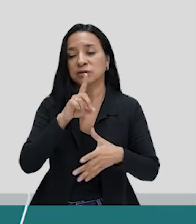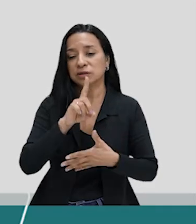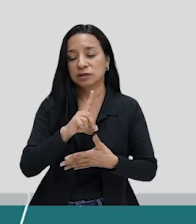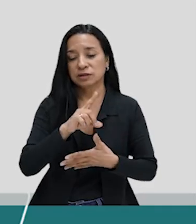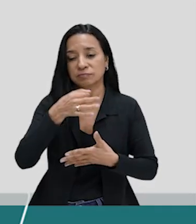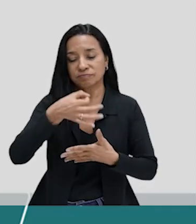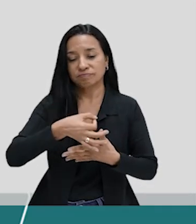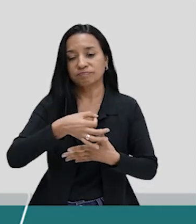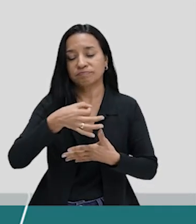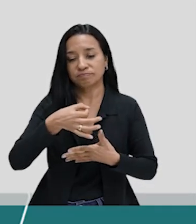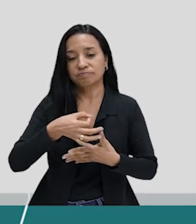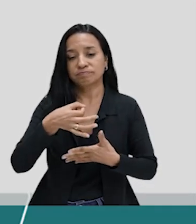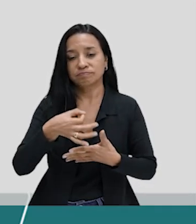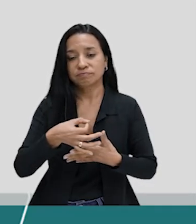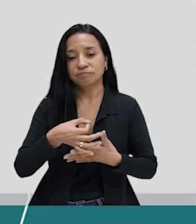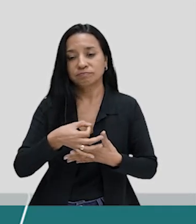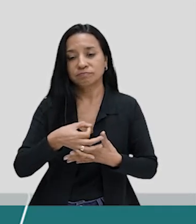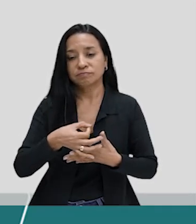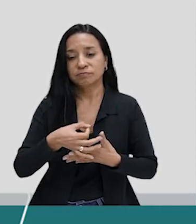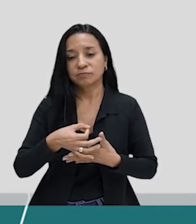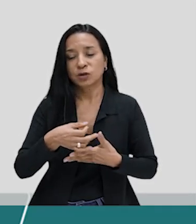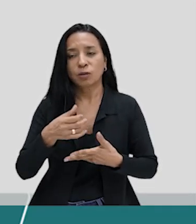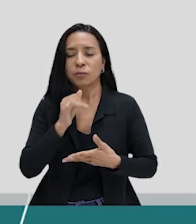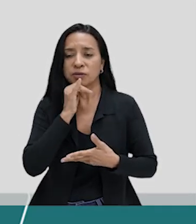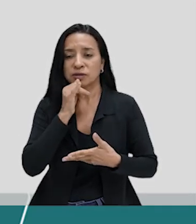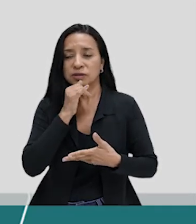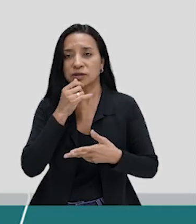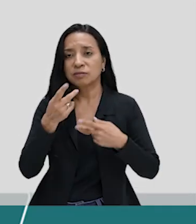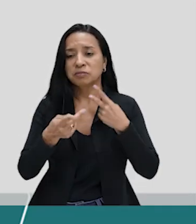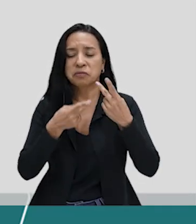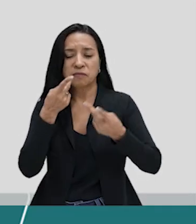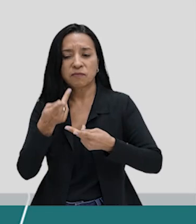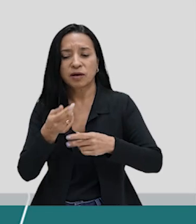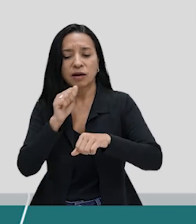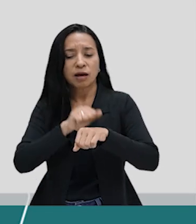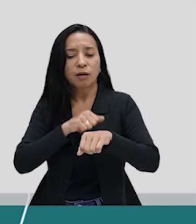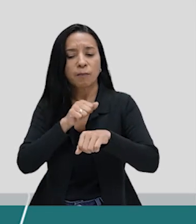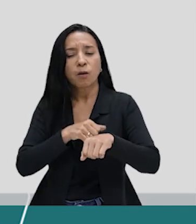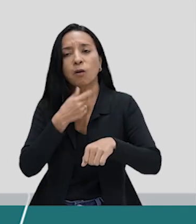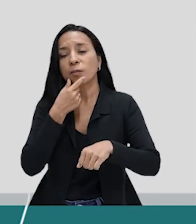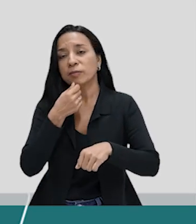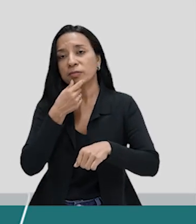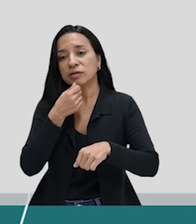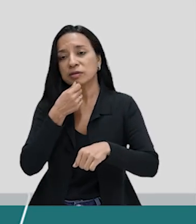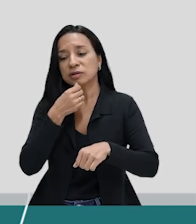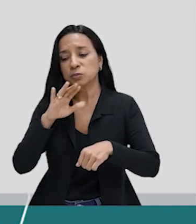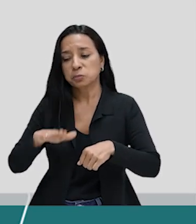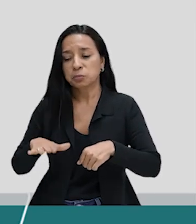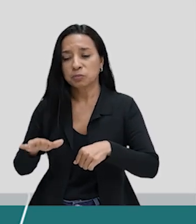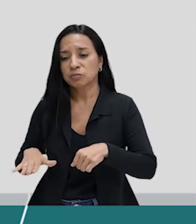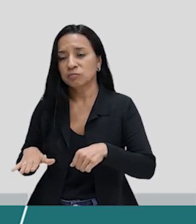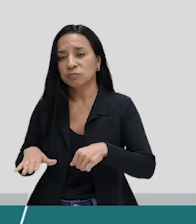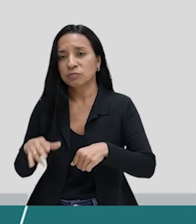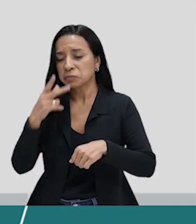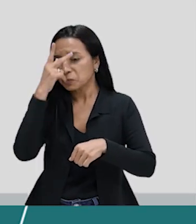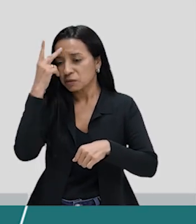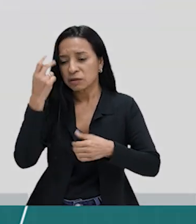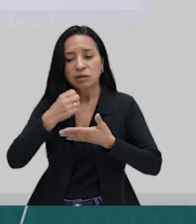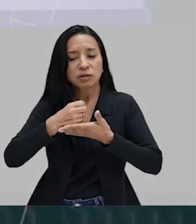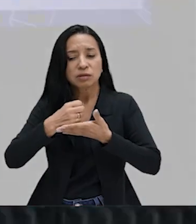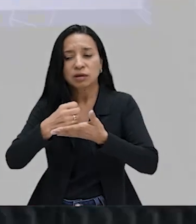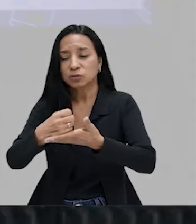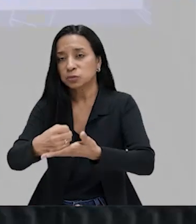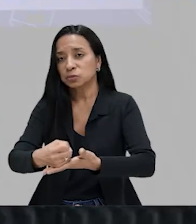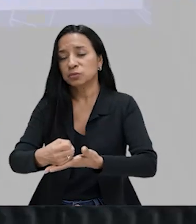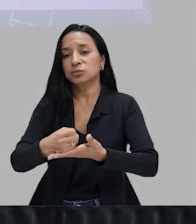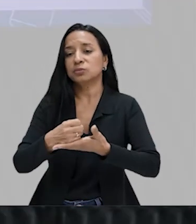de recursos, né? Quando eu digo assim, pobre menino, ninguém o ajuda, ninguém o auxilia, então